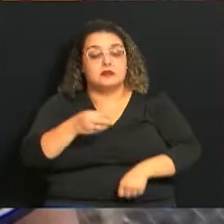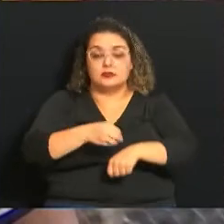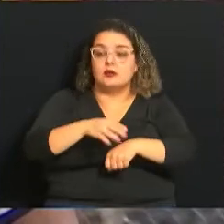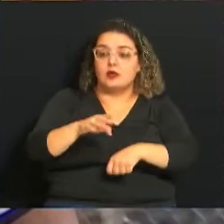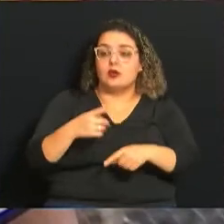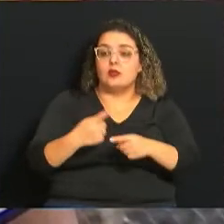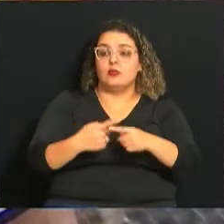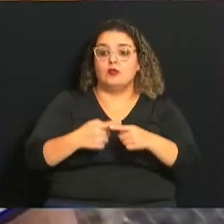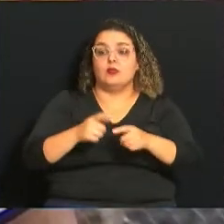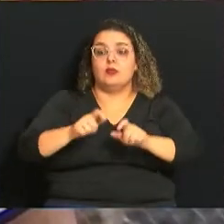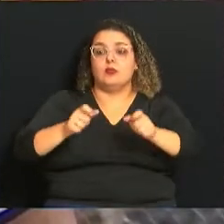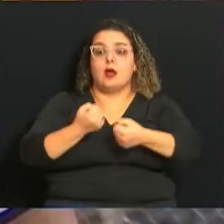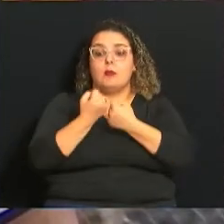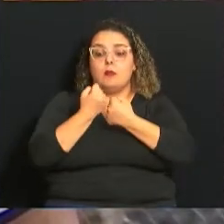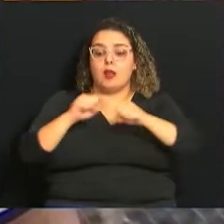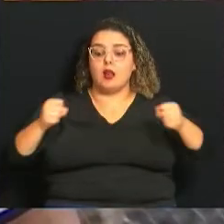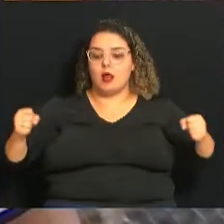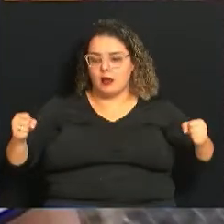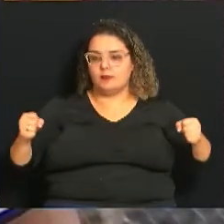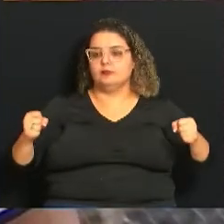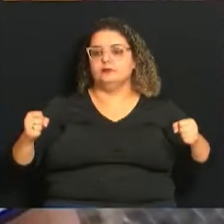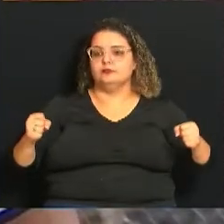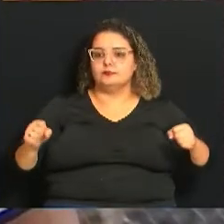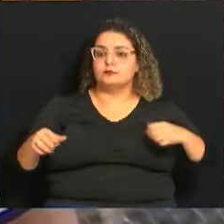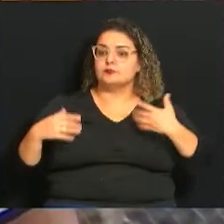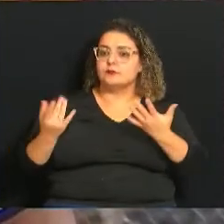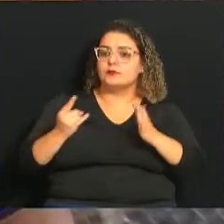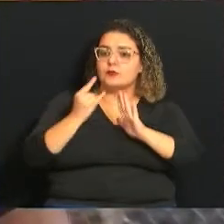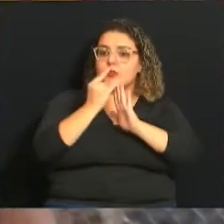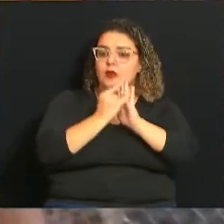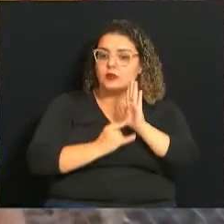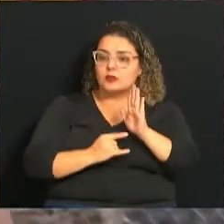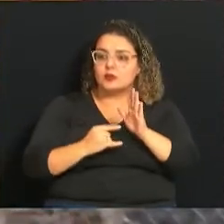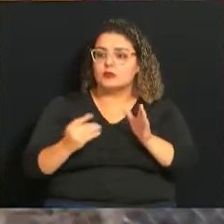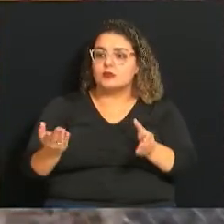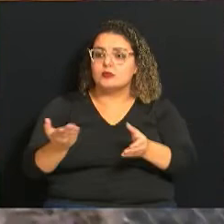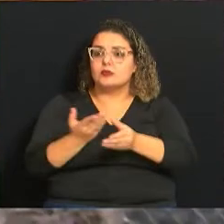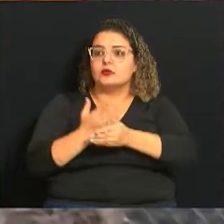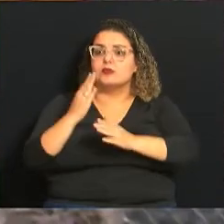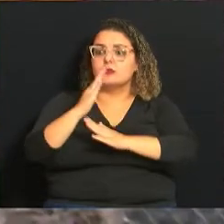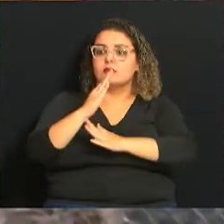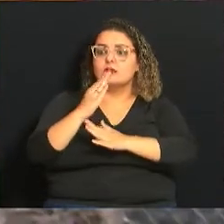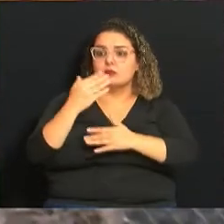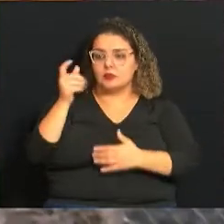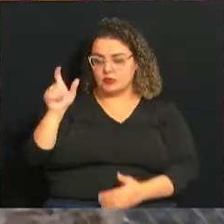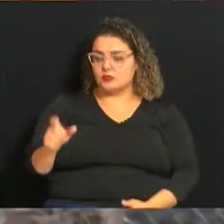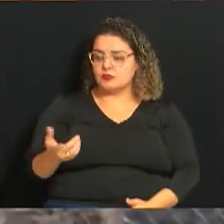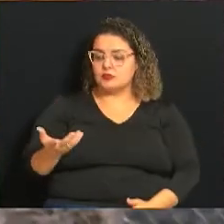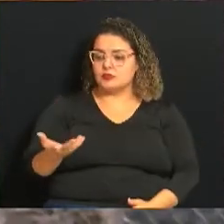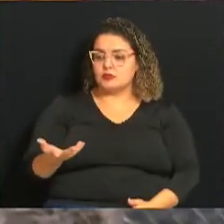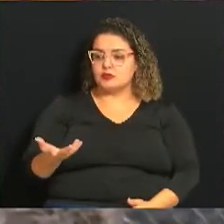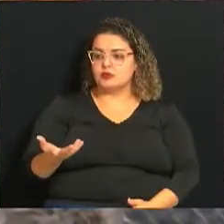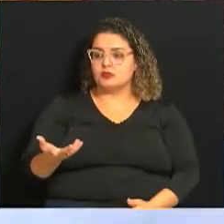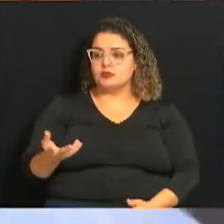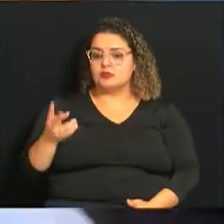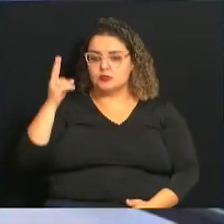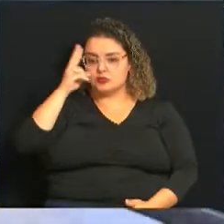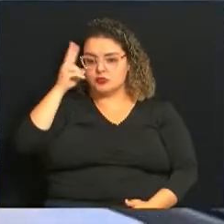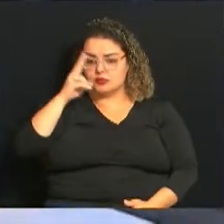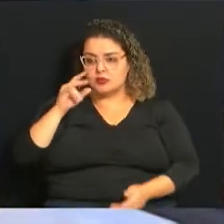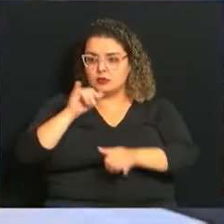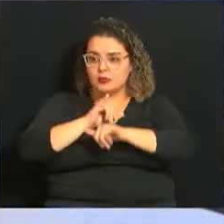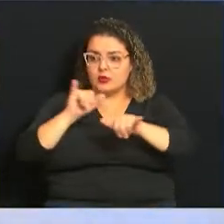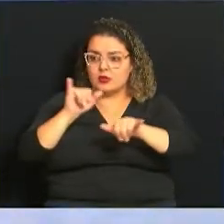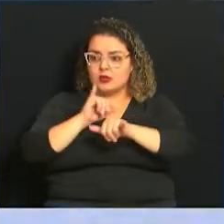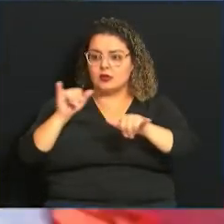cresceu muito aqui. Bom, no documento, não é, que foi protocolado pelo senhor, o senhor lembra o anúncio da